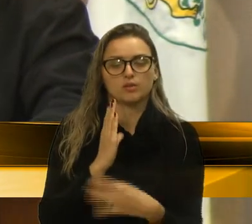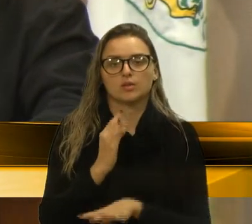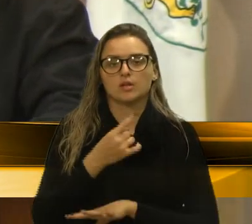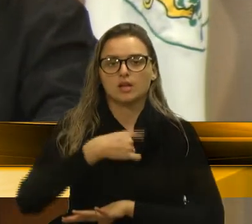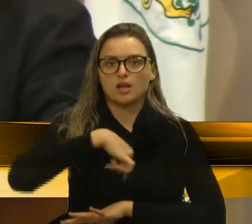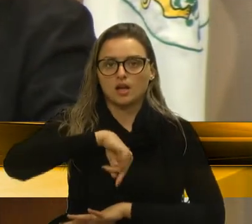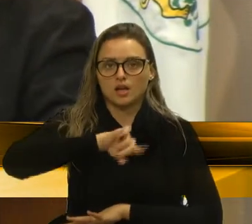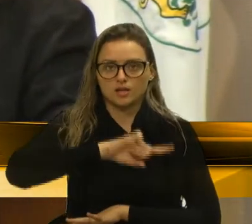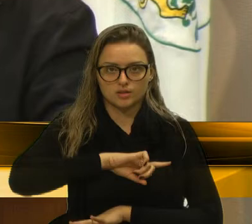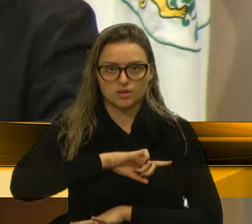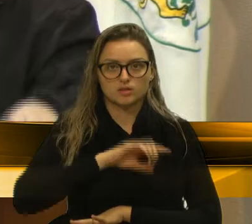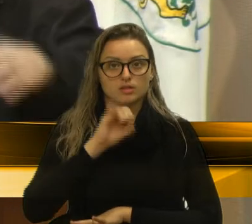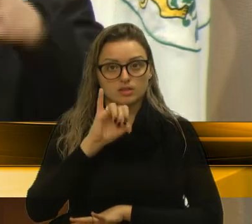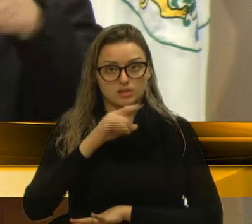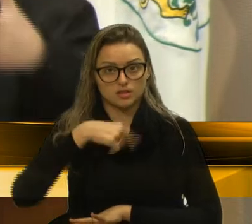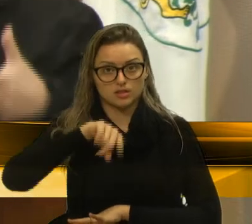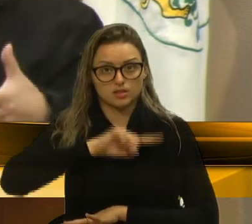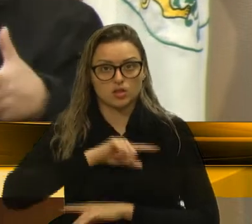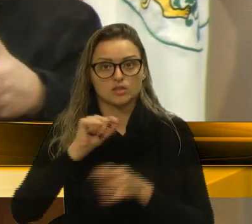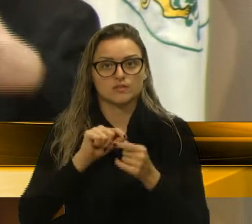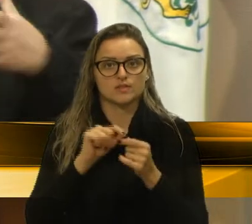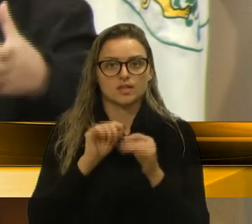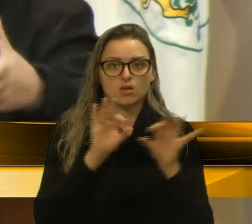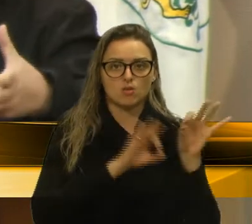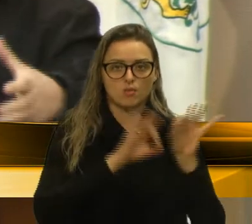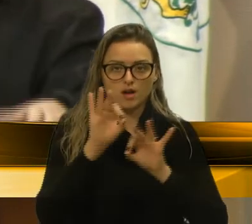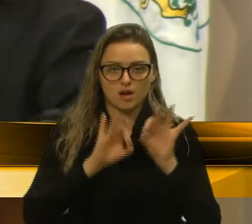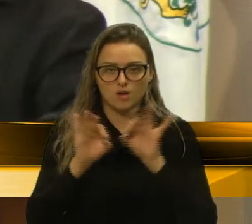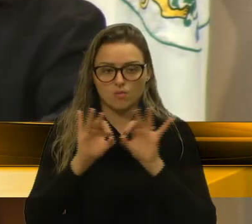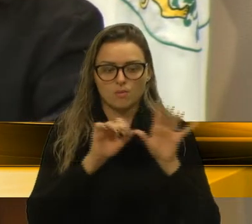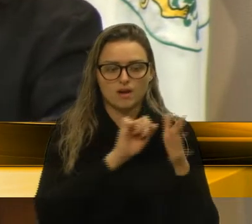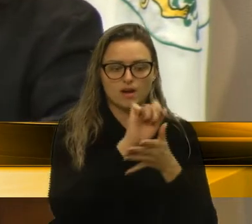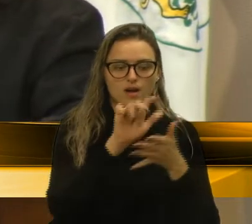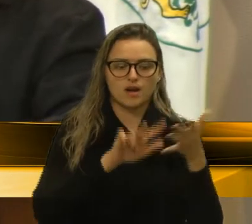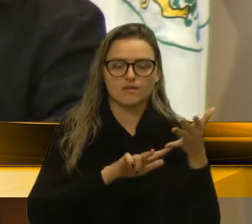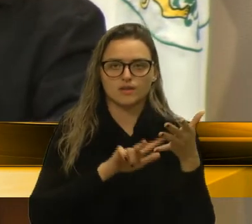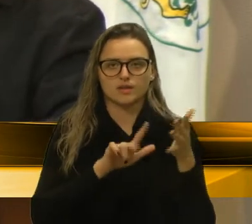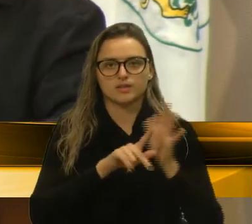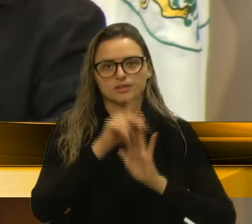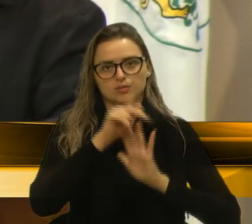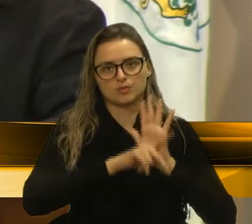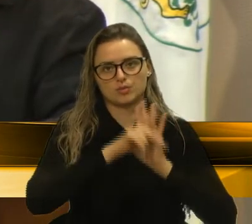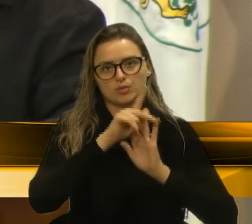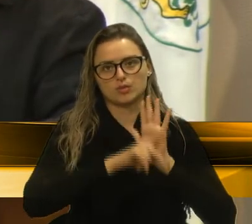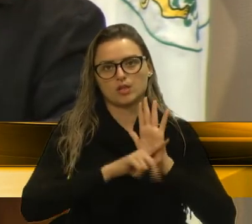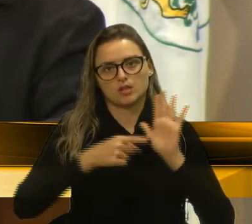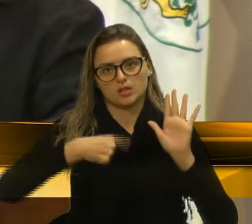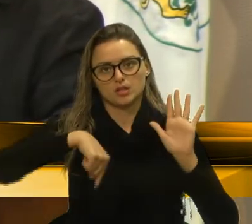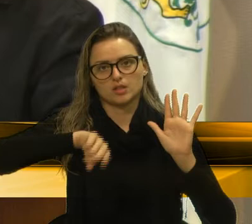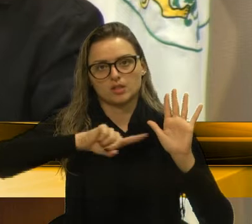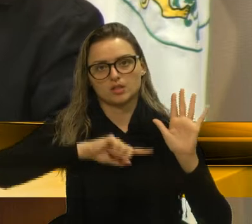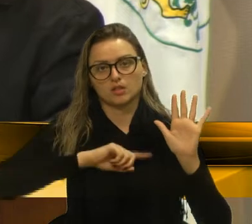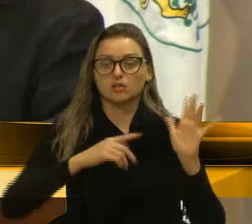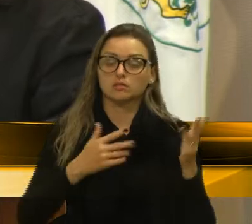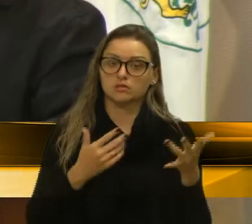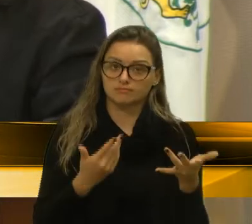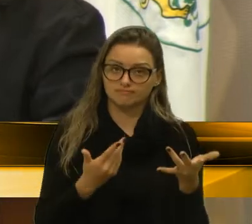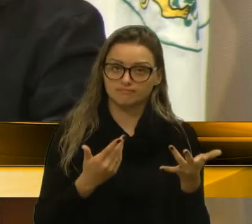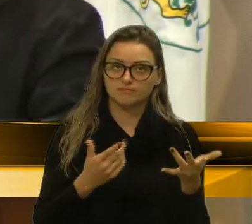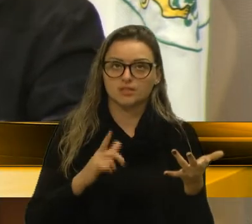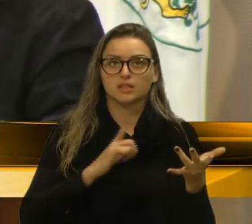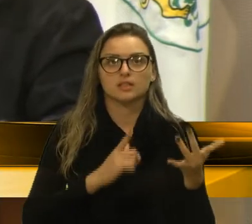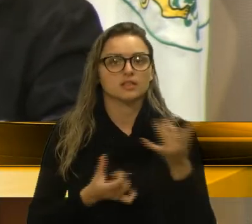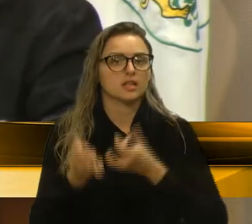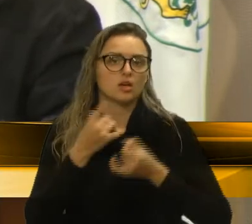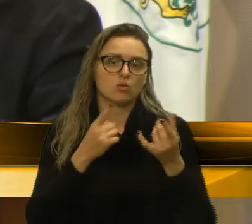efetivamente, acho que se a gente fizer uma peneira, uma análise mais fina do projeto que apresentamos, efetivamente tem